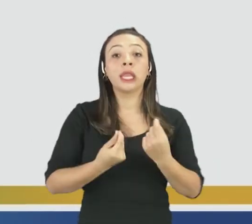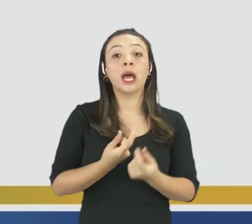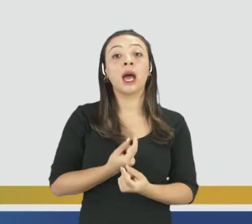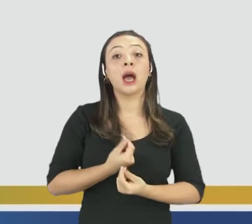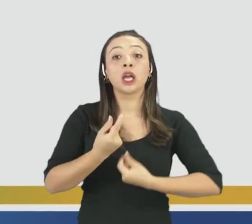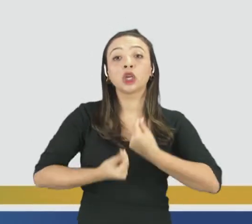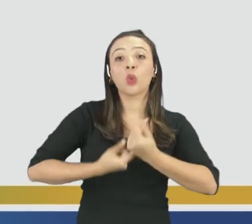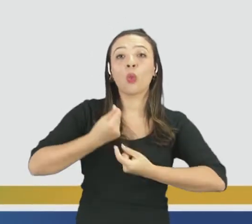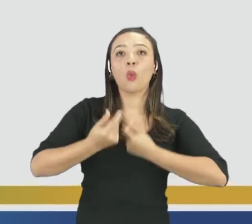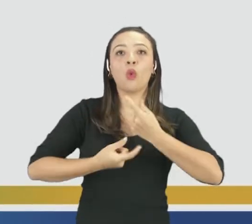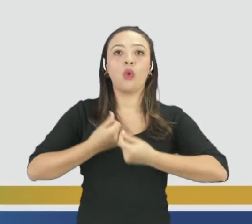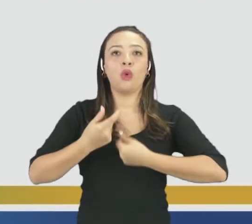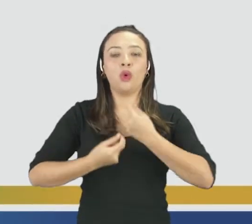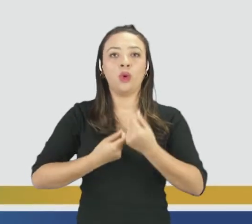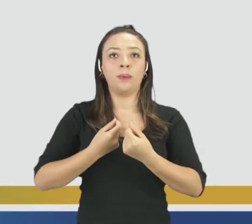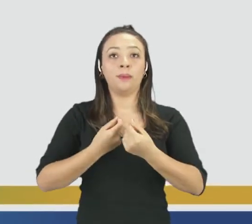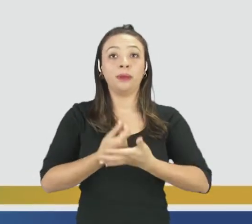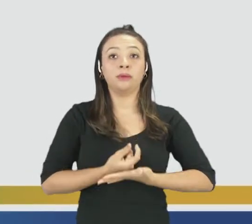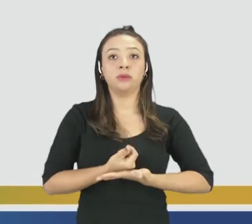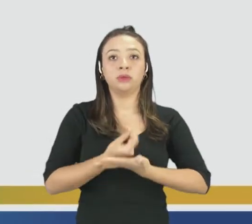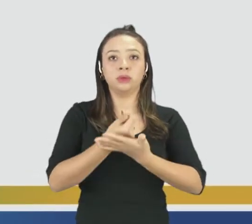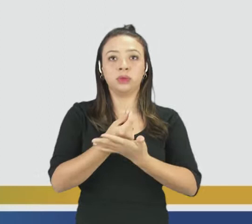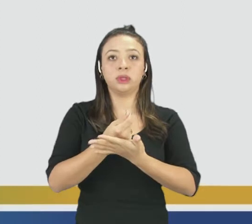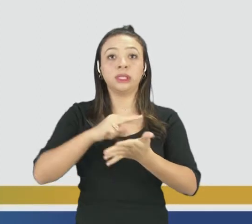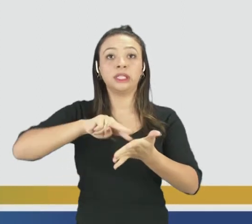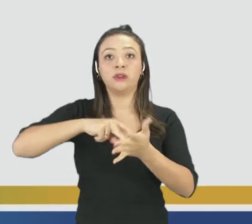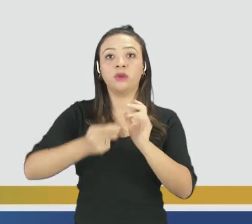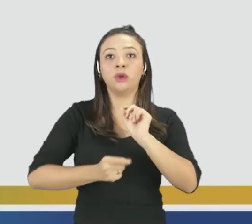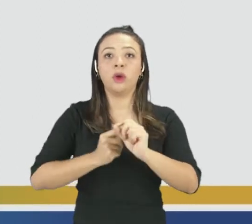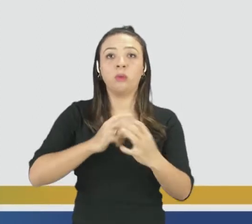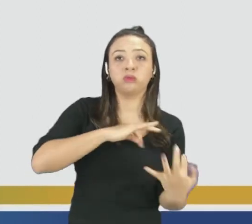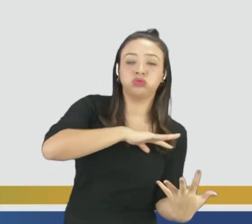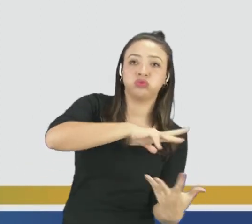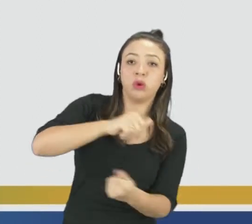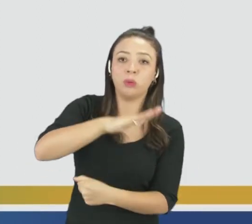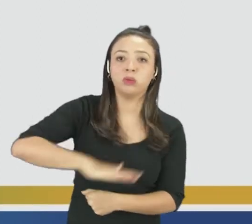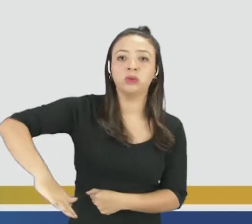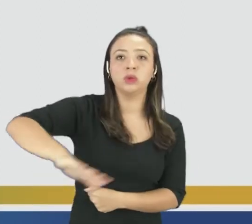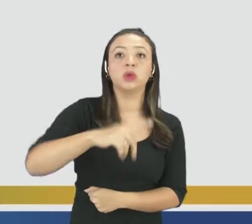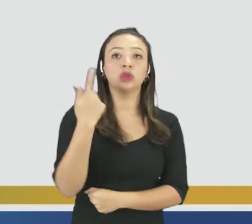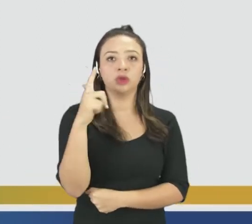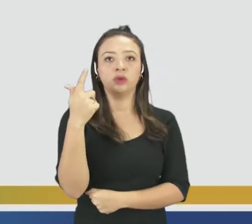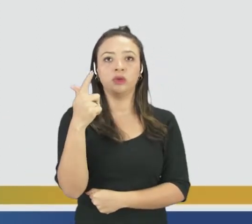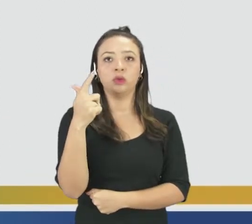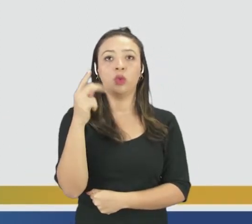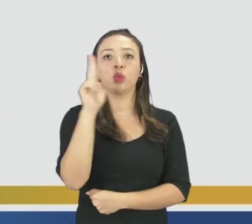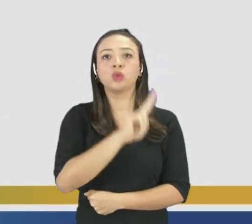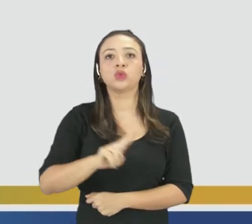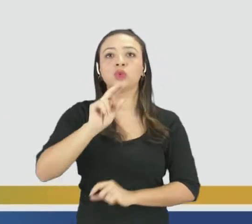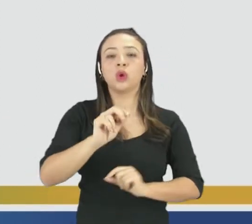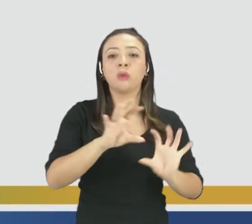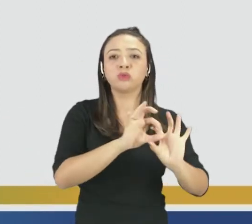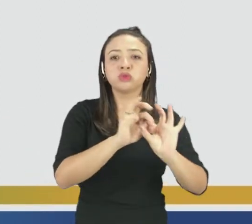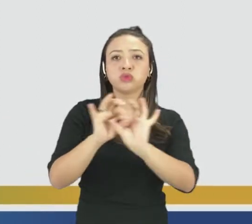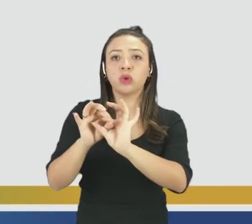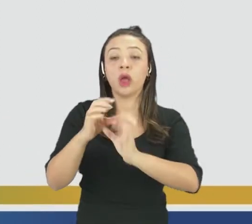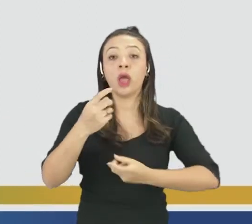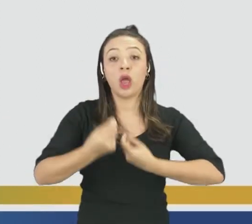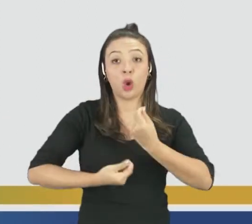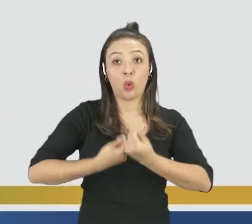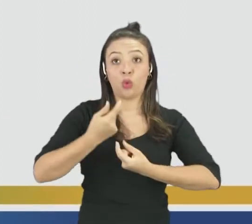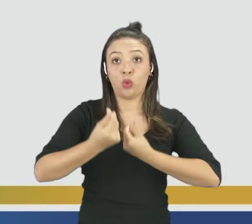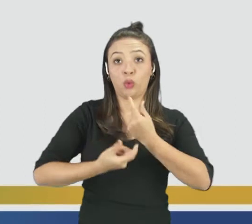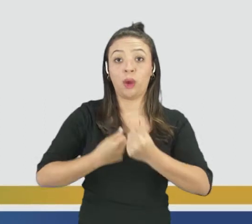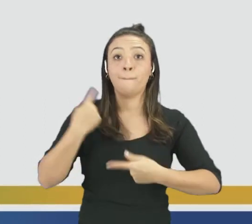qual consiste na mundialização do espaço geográfico por meio da interligação Econômica política